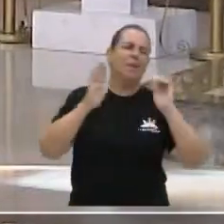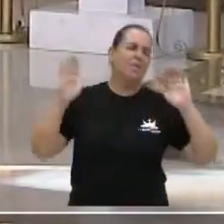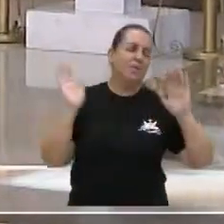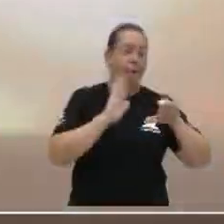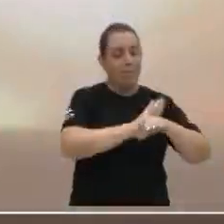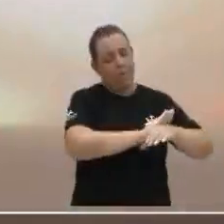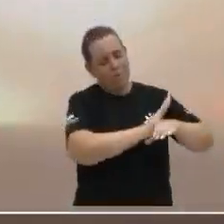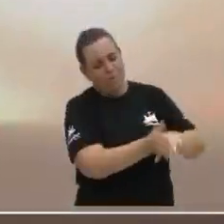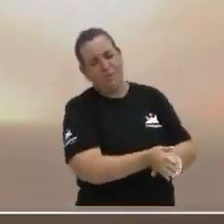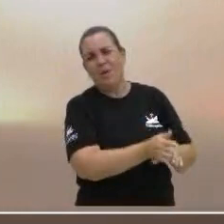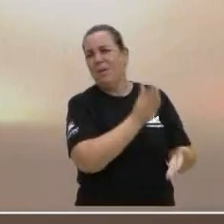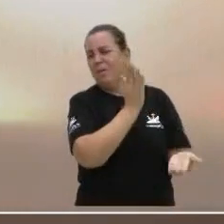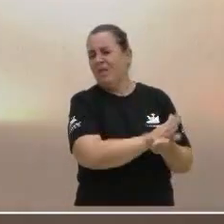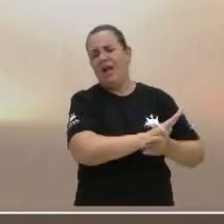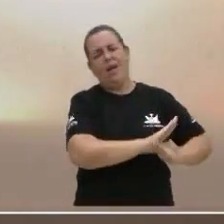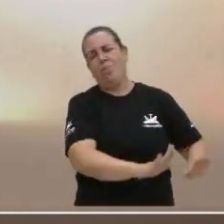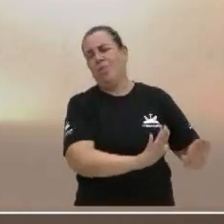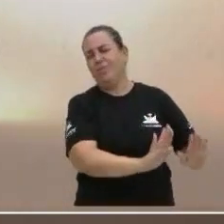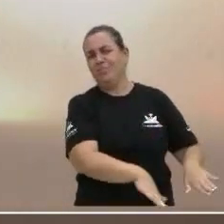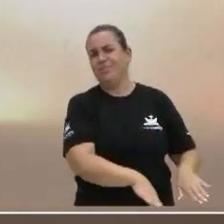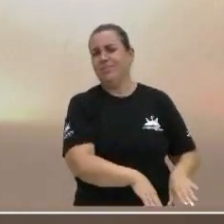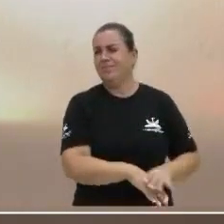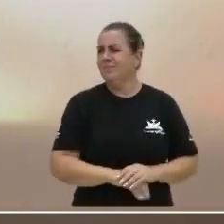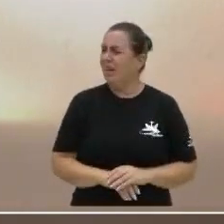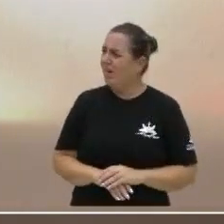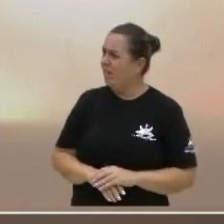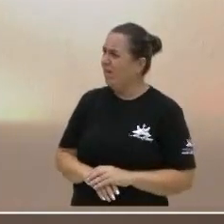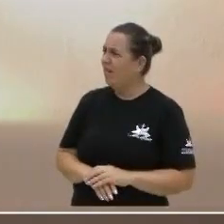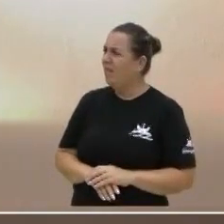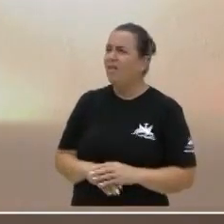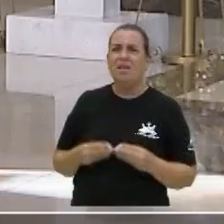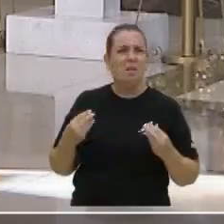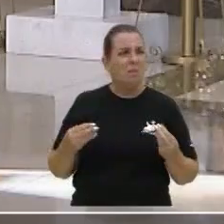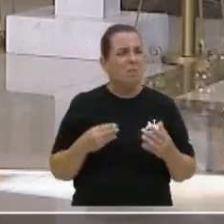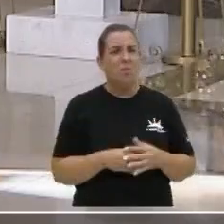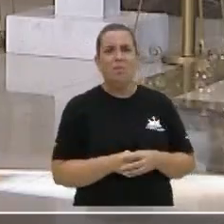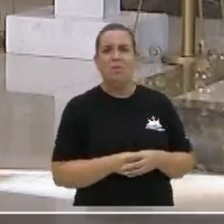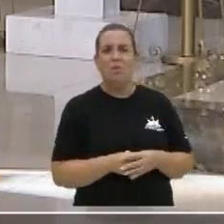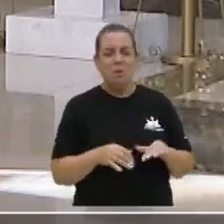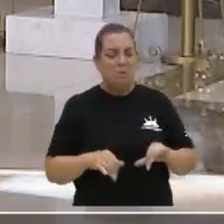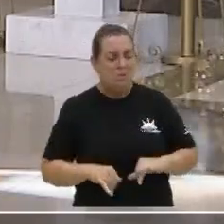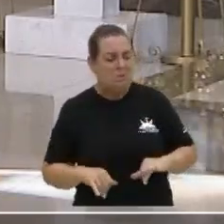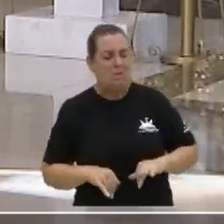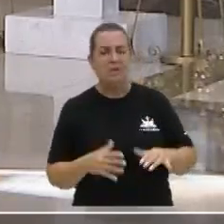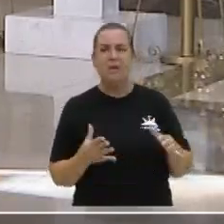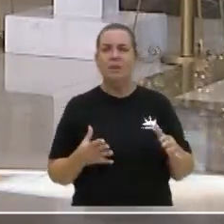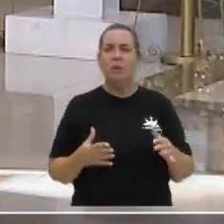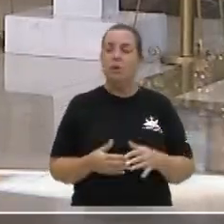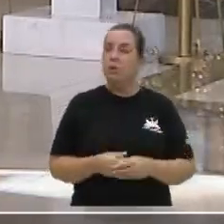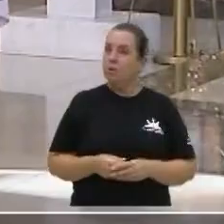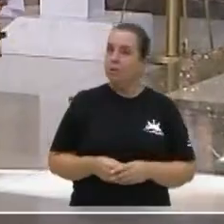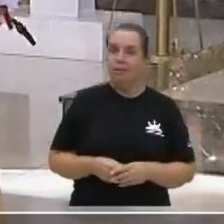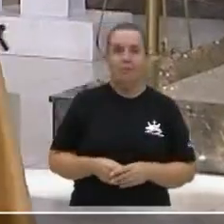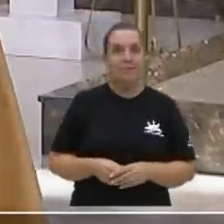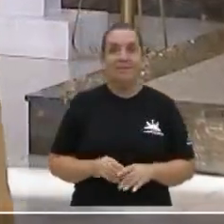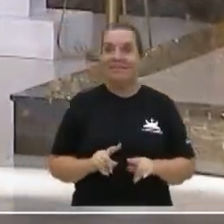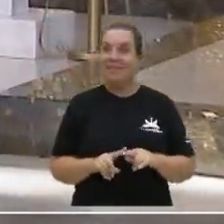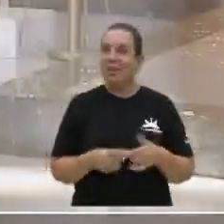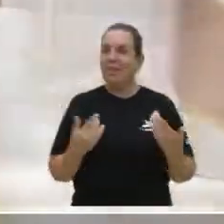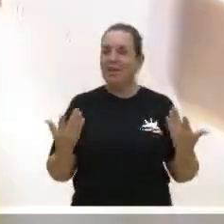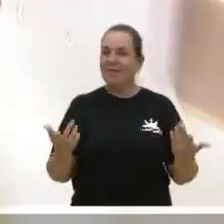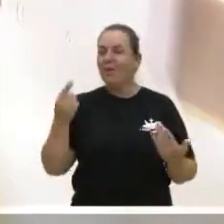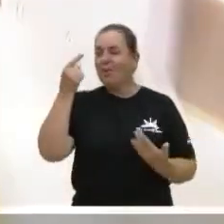Uma derrota, algo ignominioso, escandaloso. Mas